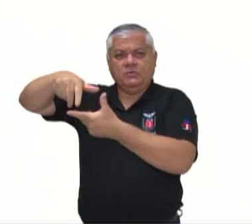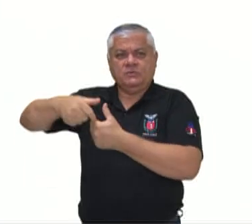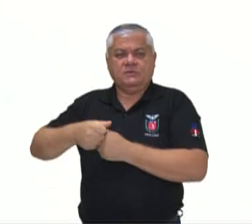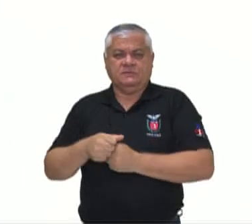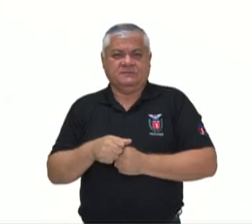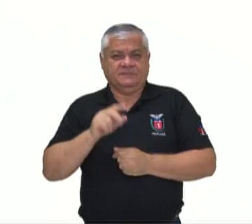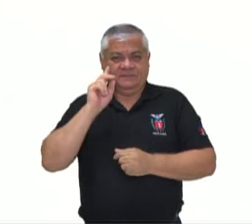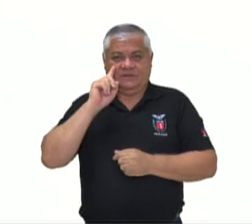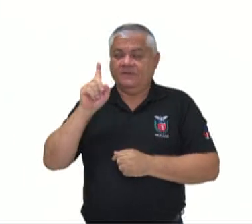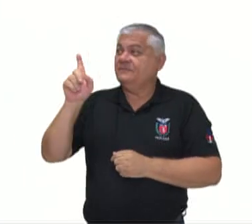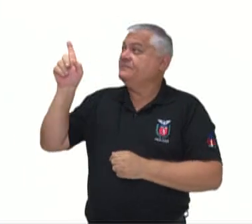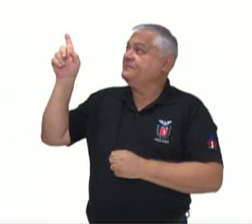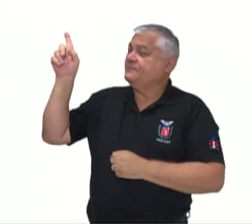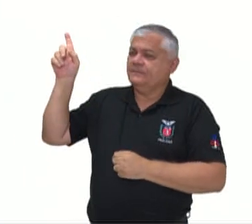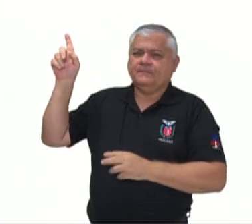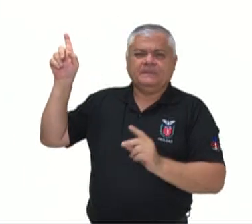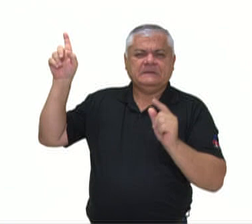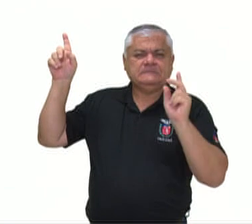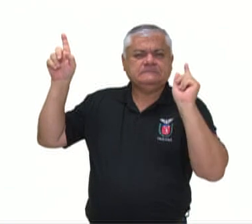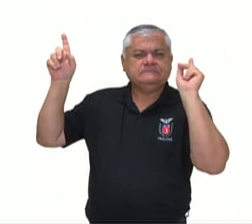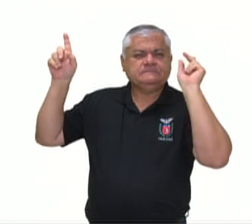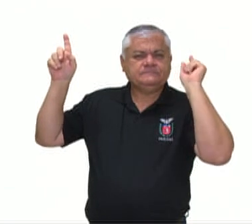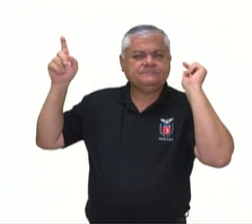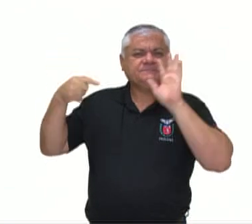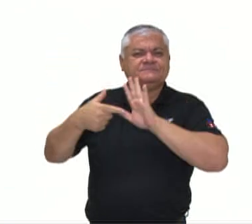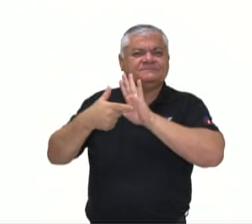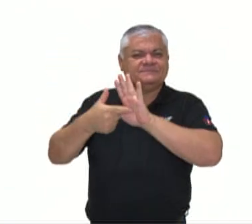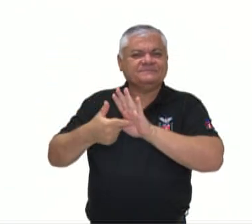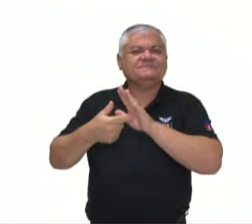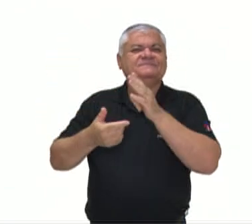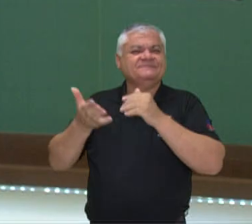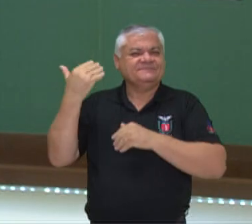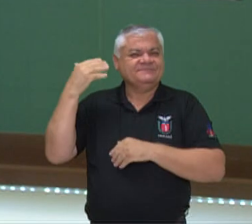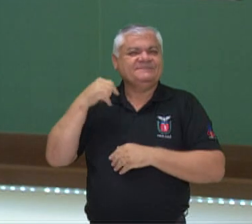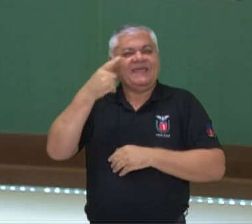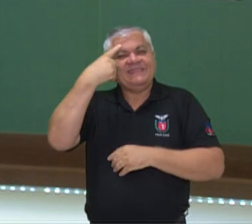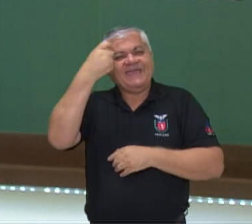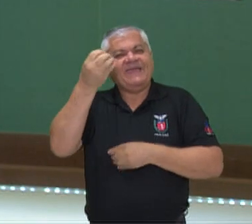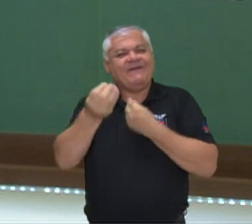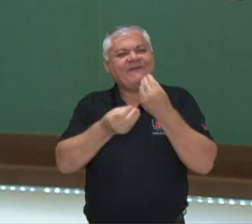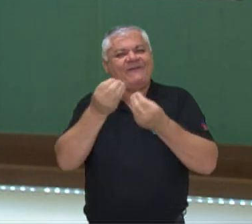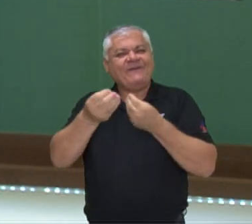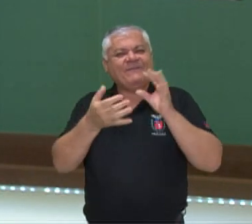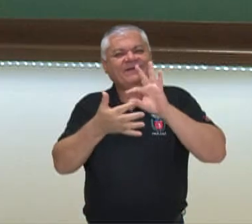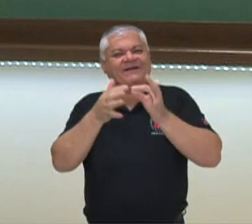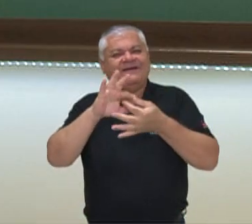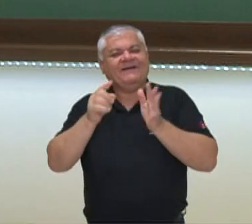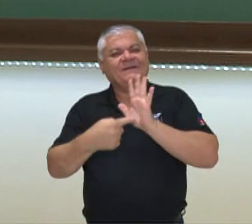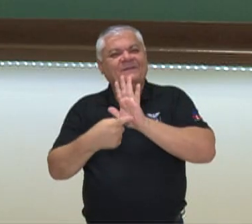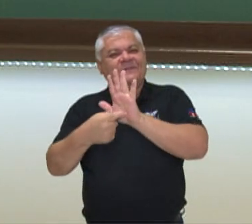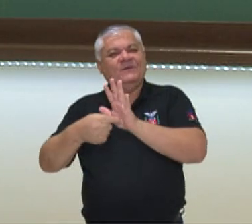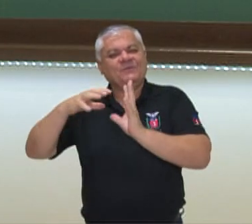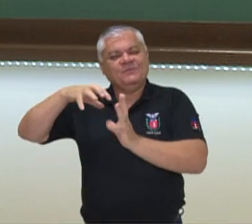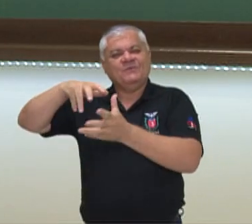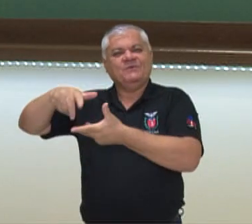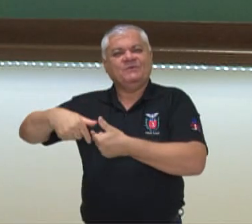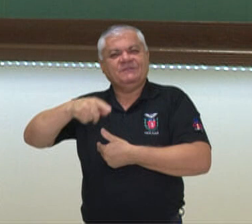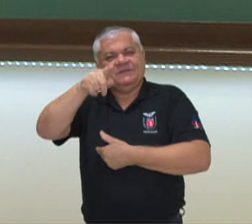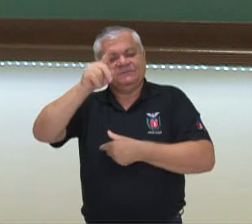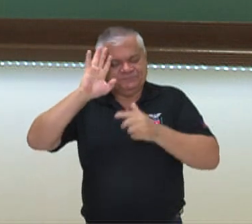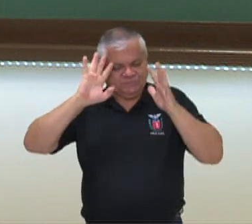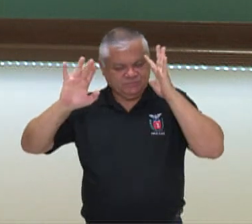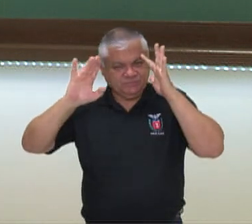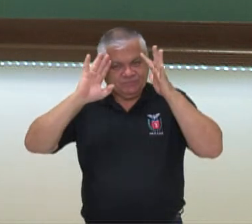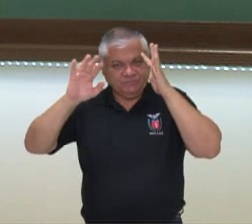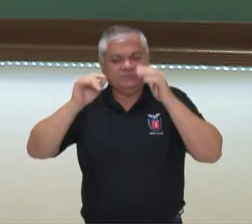aqui, bem antiga, né, mostrando, dando para vocês alguma ideia, tá? Então vocês podem utilizar a imaginação aí de